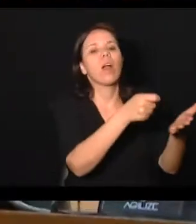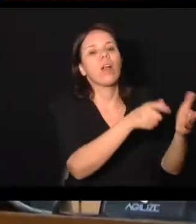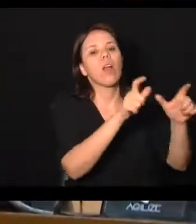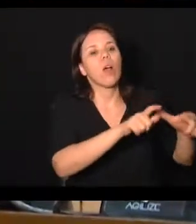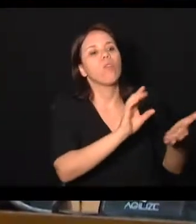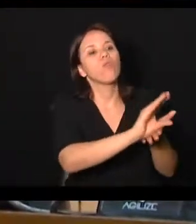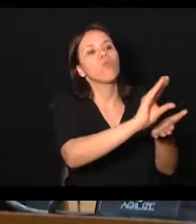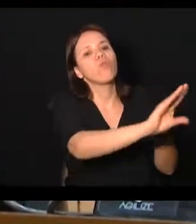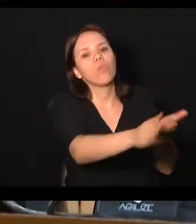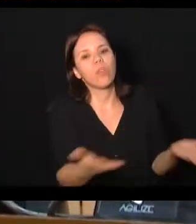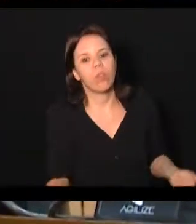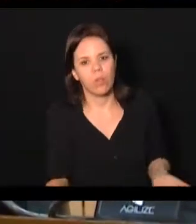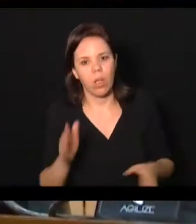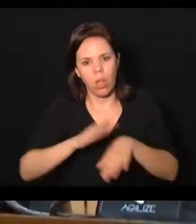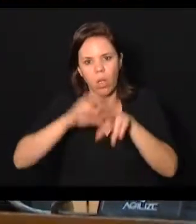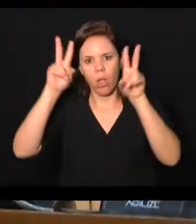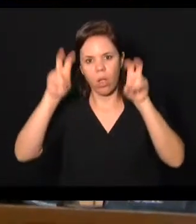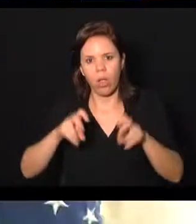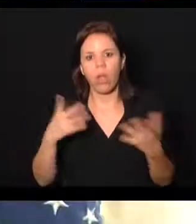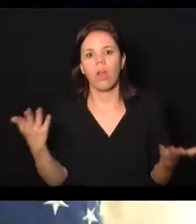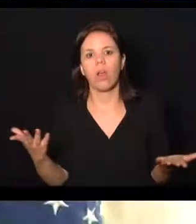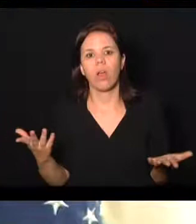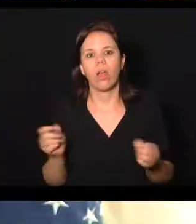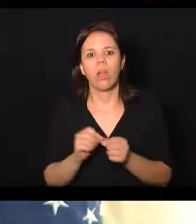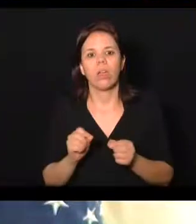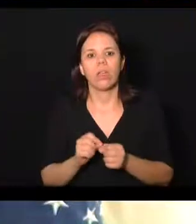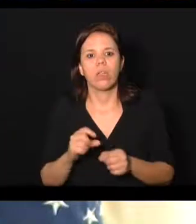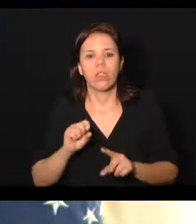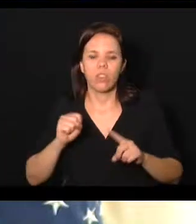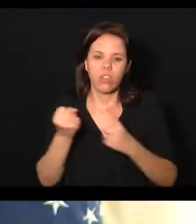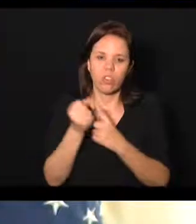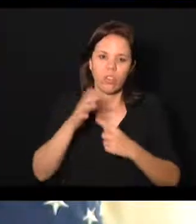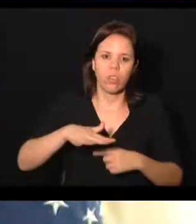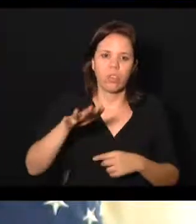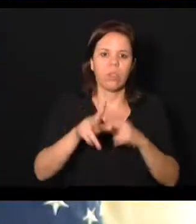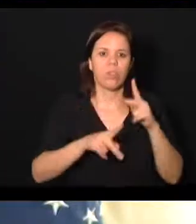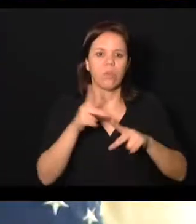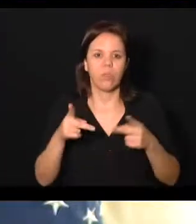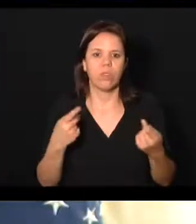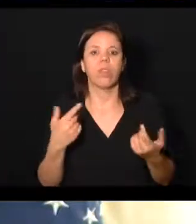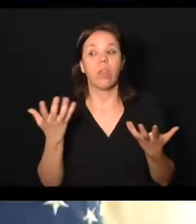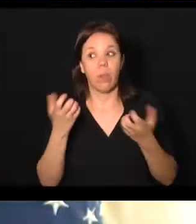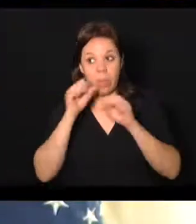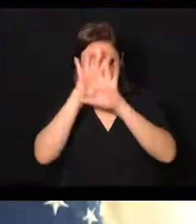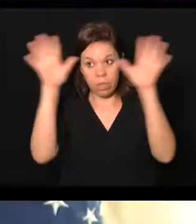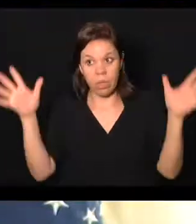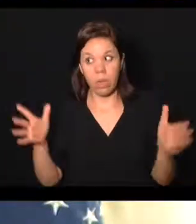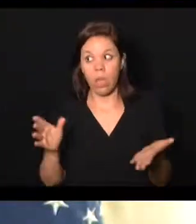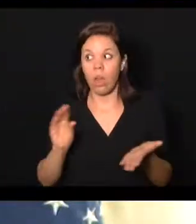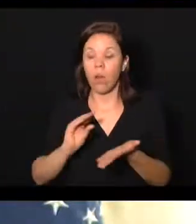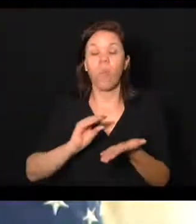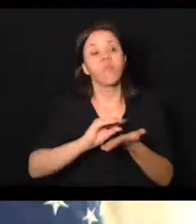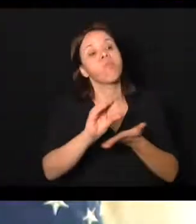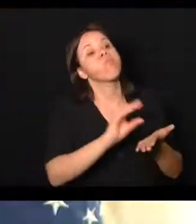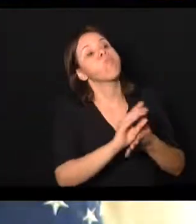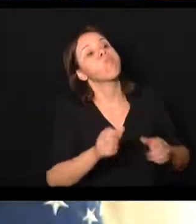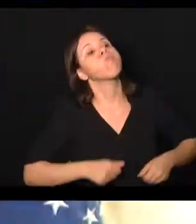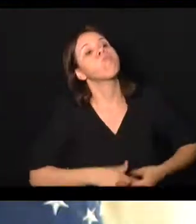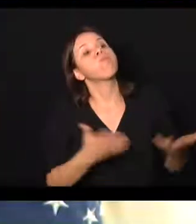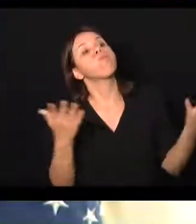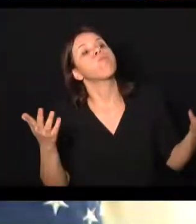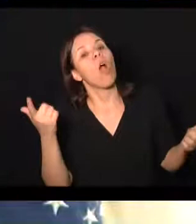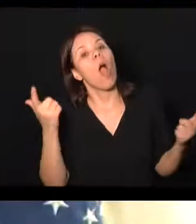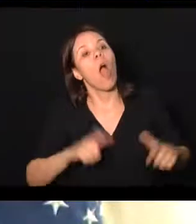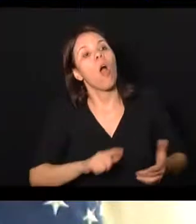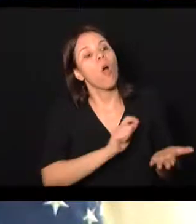da importância dessa prestação de contas. A sociedade ela clama por mais transparência no gasto público e também aonde é